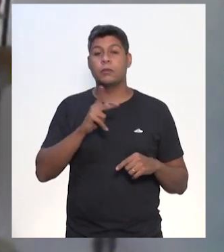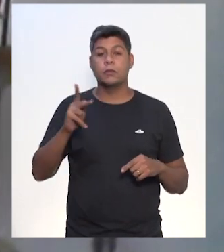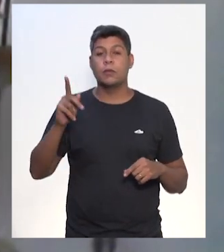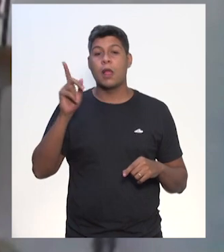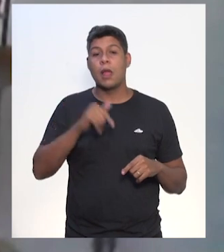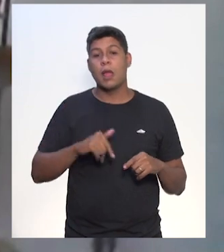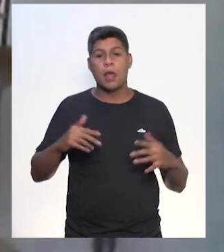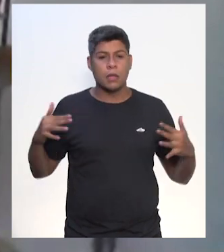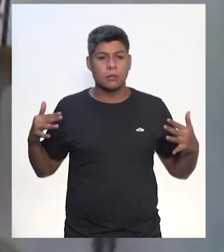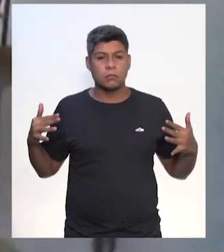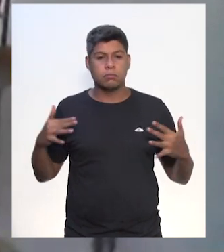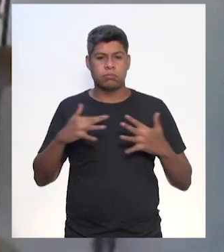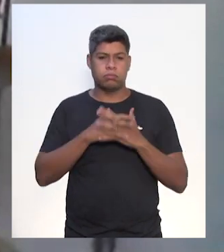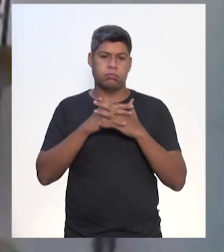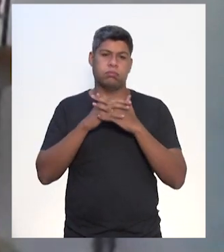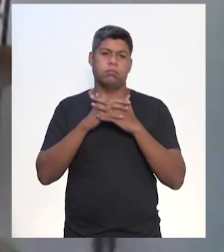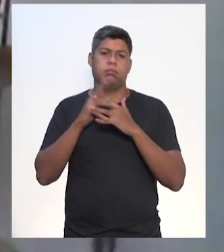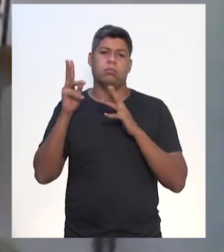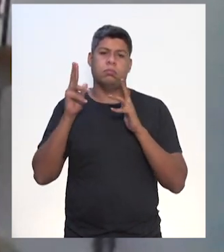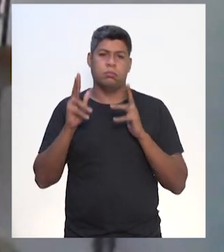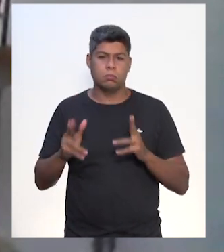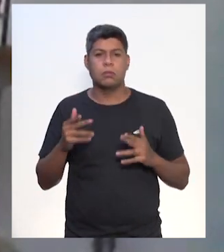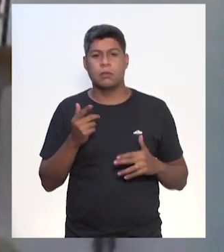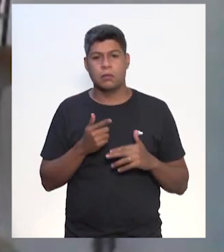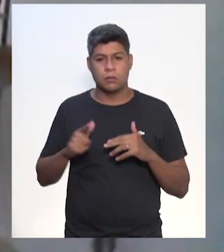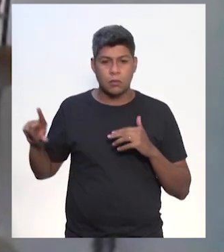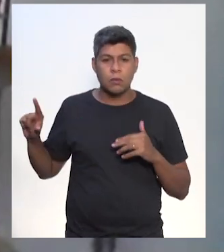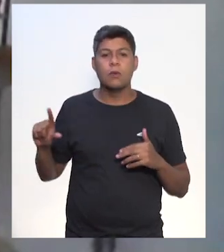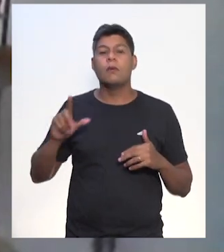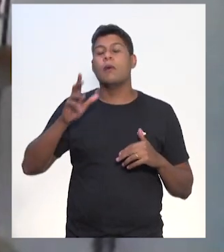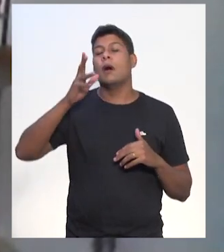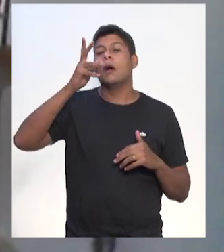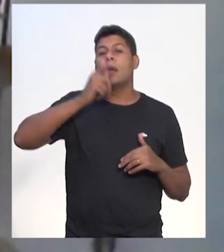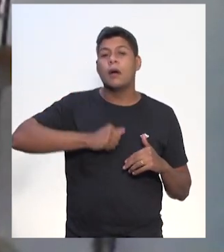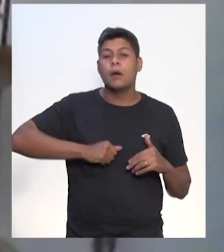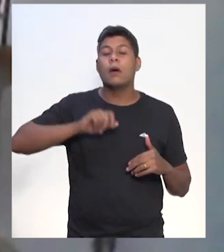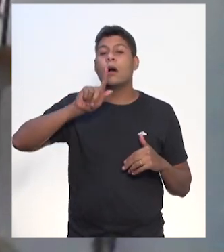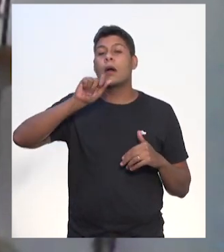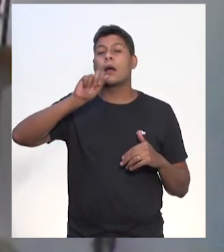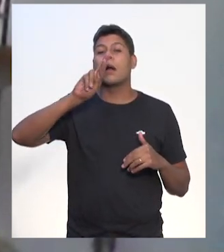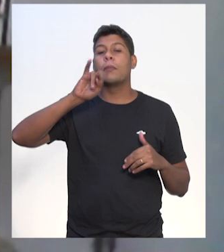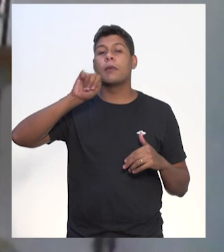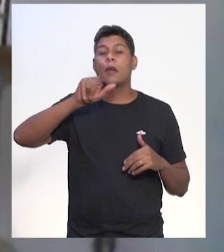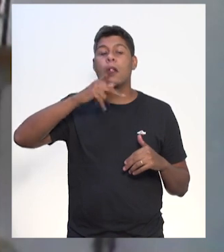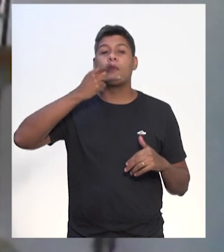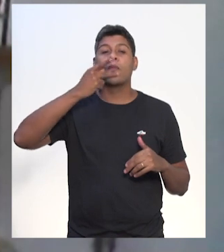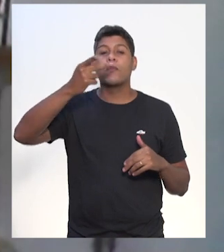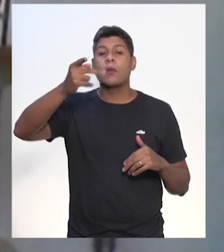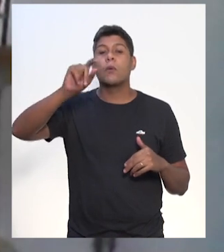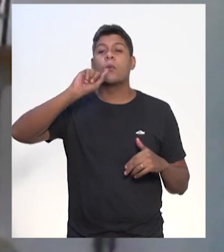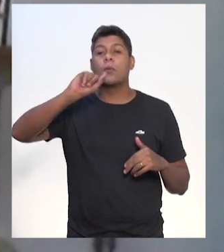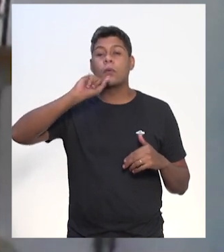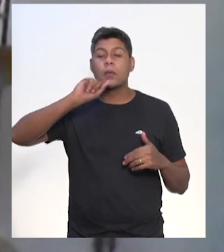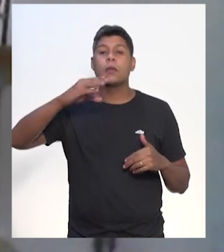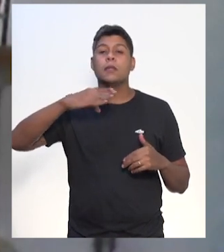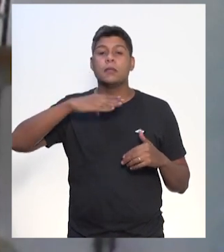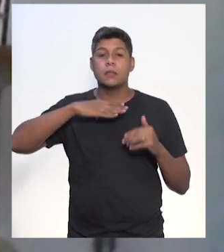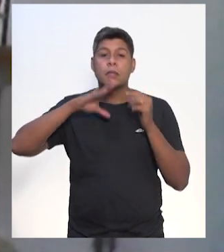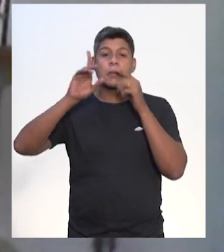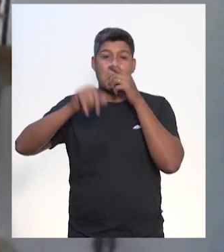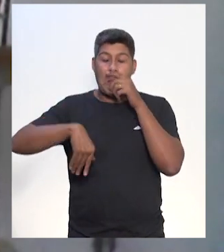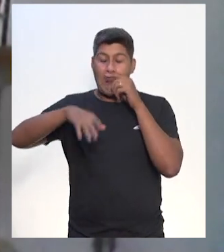que um dilema parecido com o do ovo e da galinha, né? O estudante Gabriel, disse que as cidades